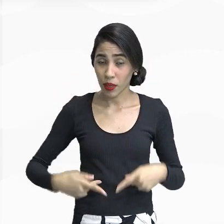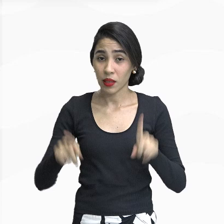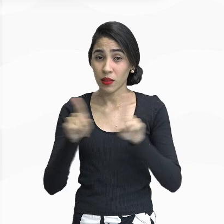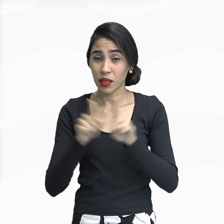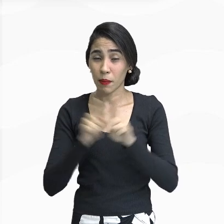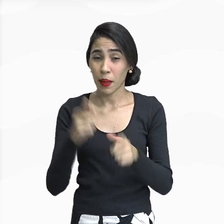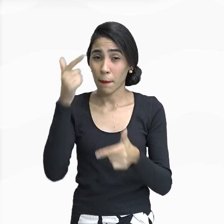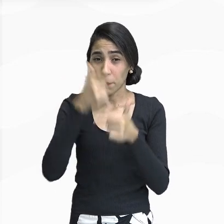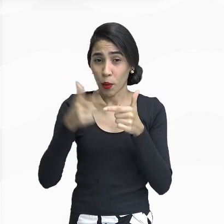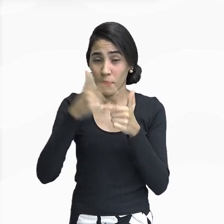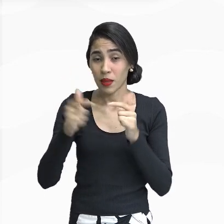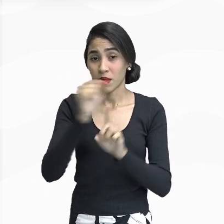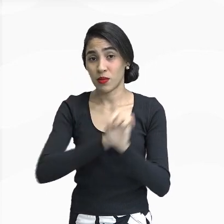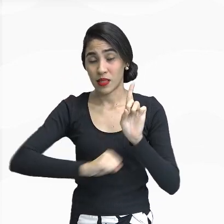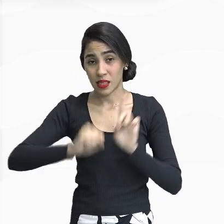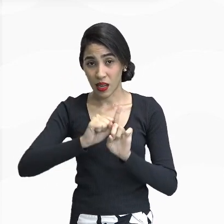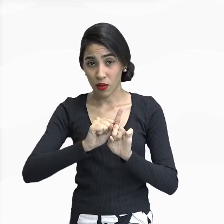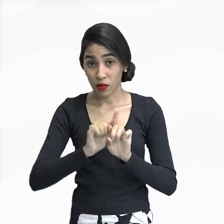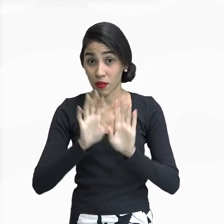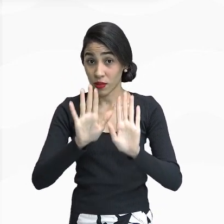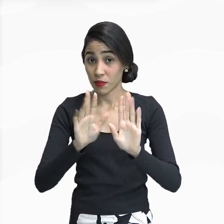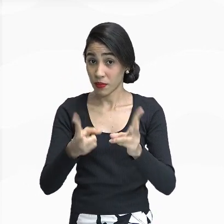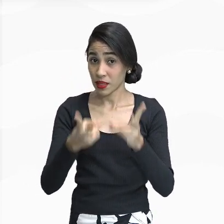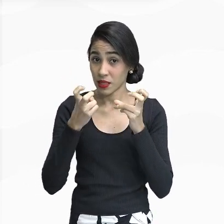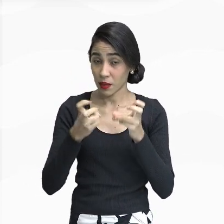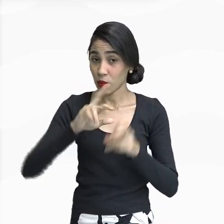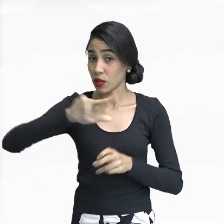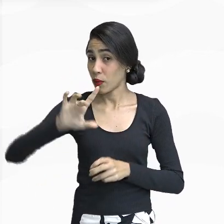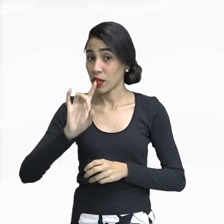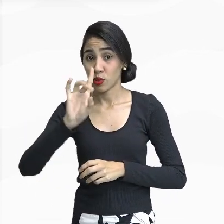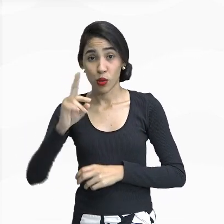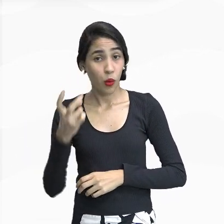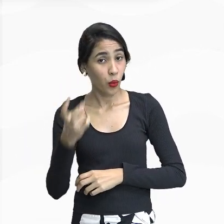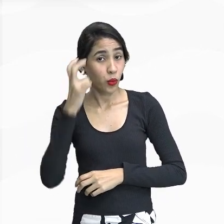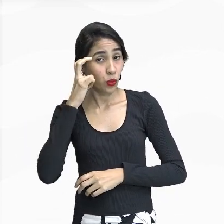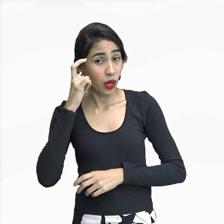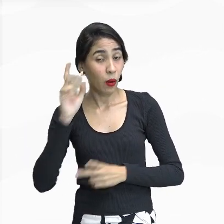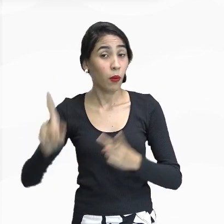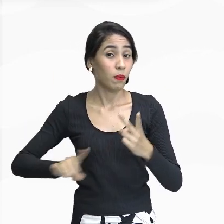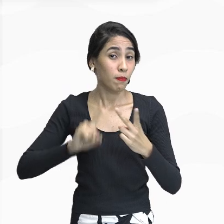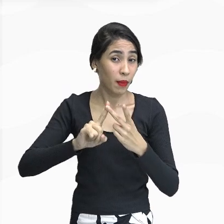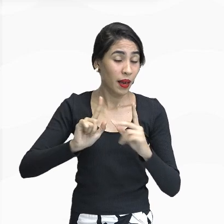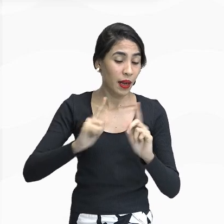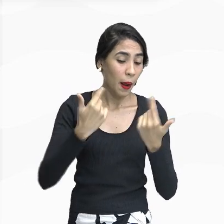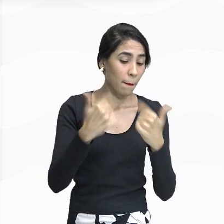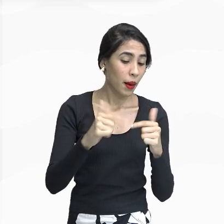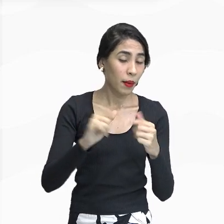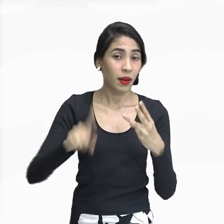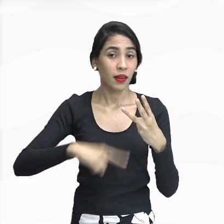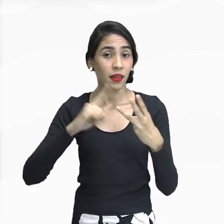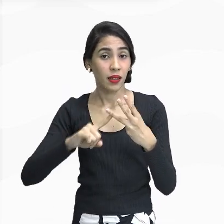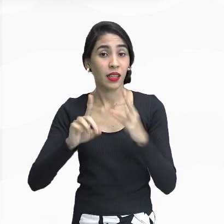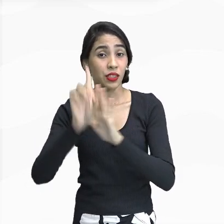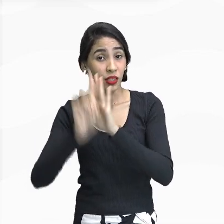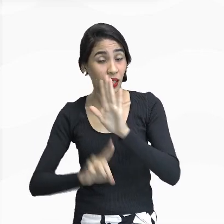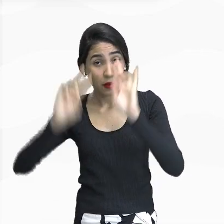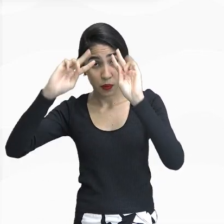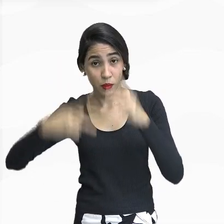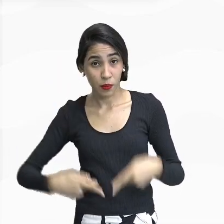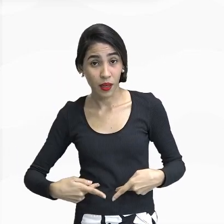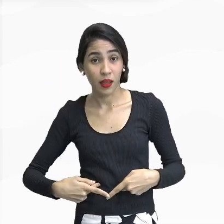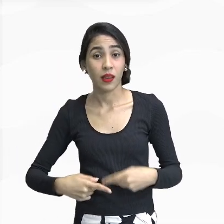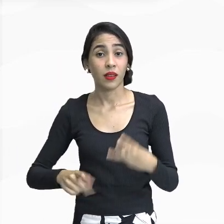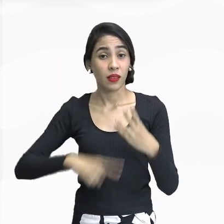conflitos sociais. Vejam que não somente na questão cultural, mas na questão trabalhista, de direitos